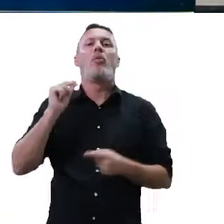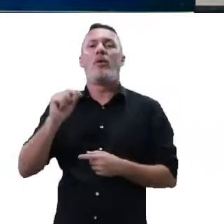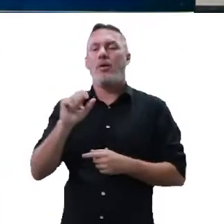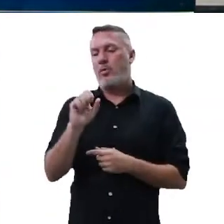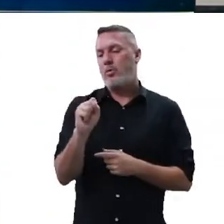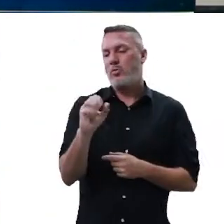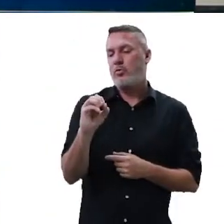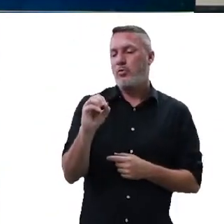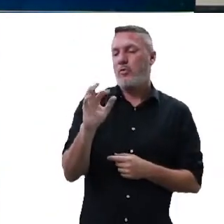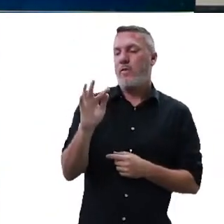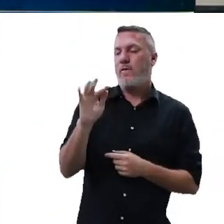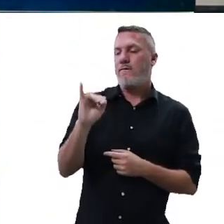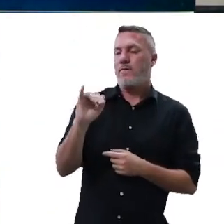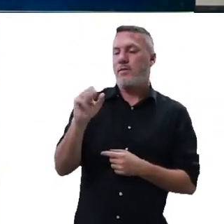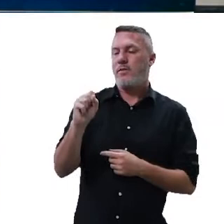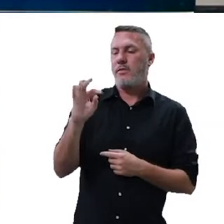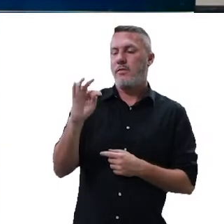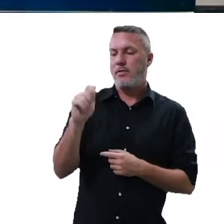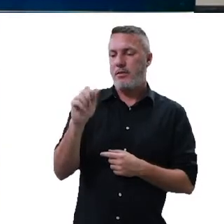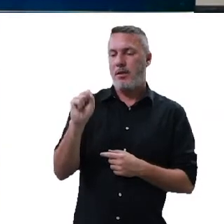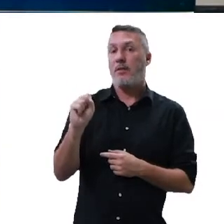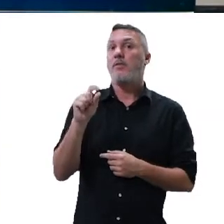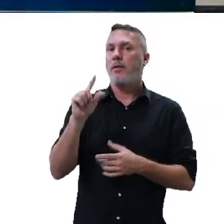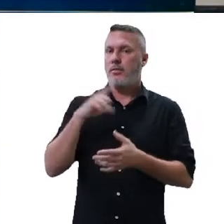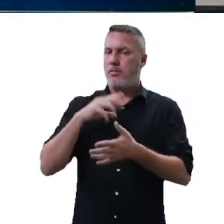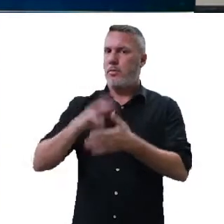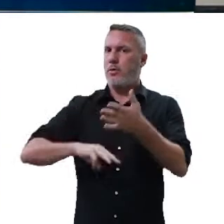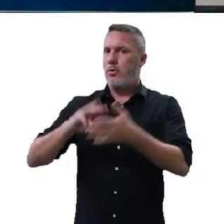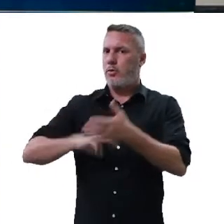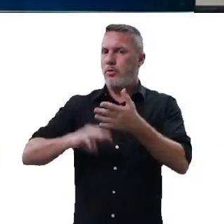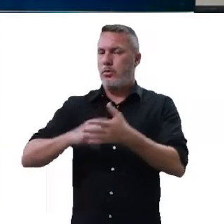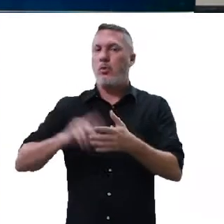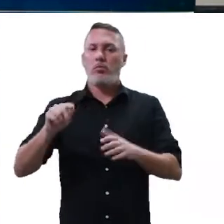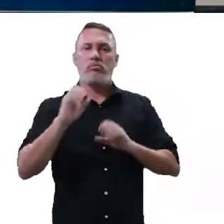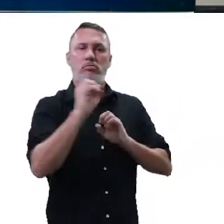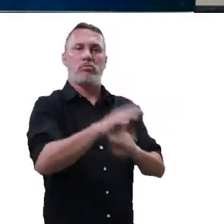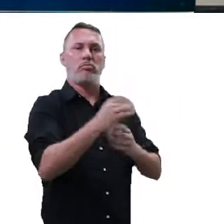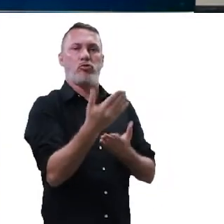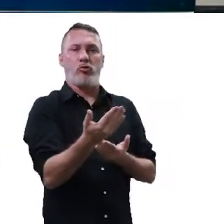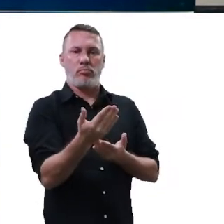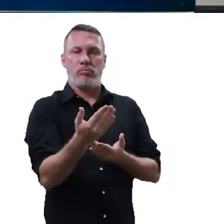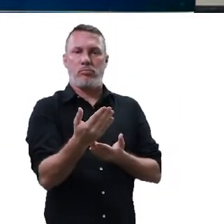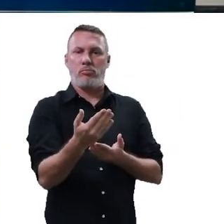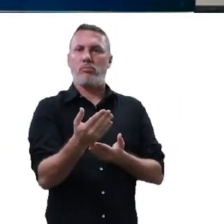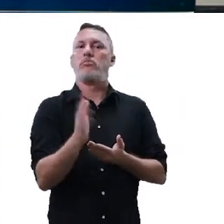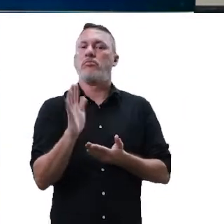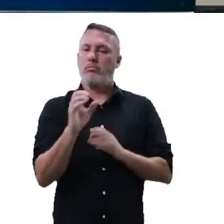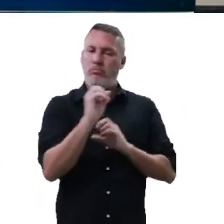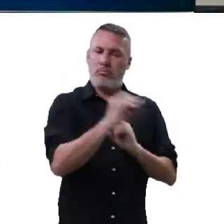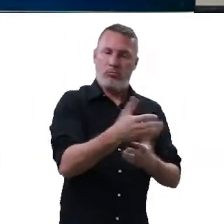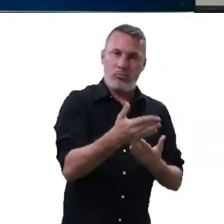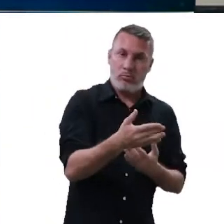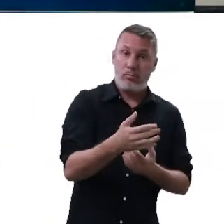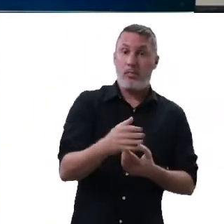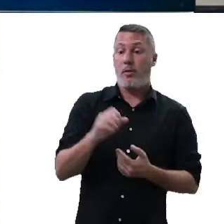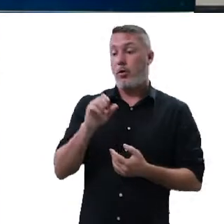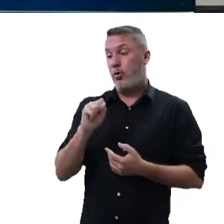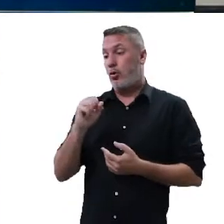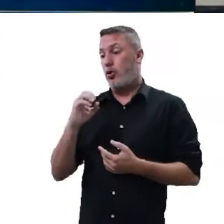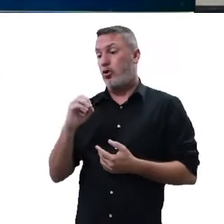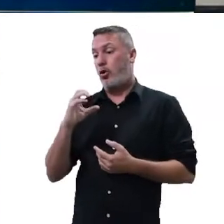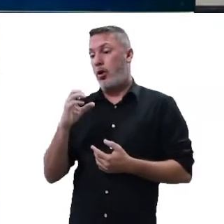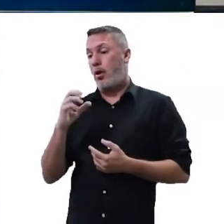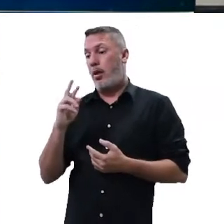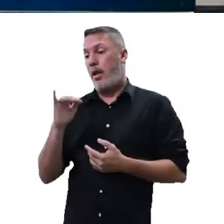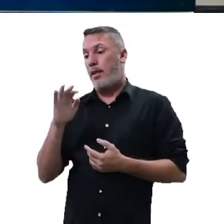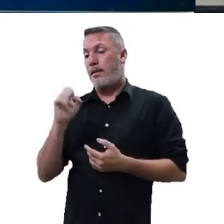os opositores do Sócrates, eles têm um método de ensinar os jovens, o que o